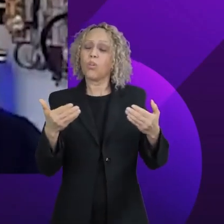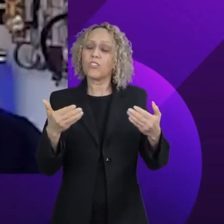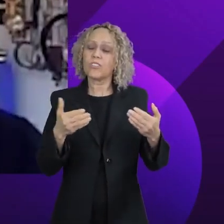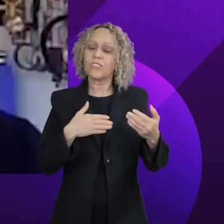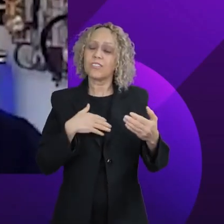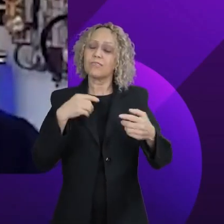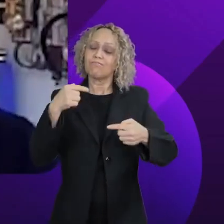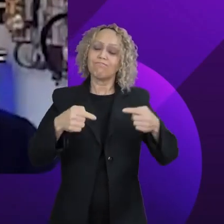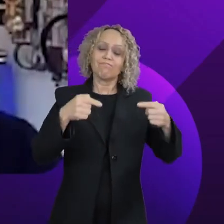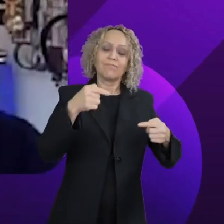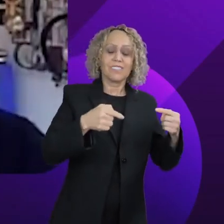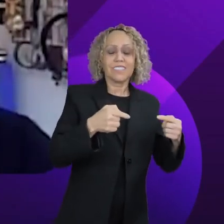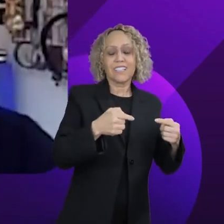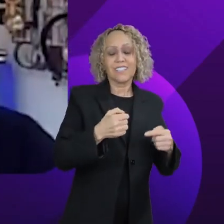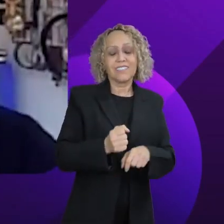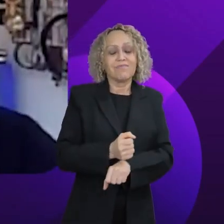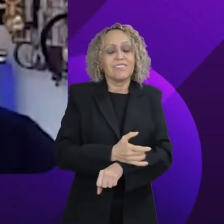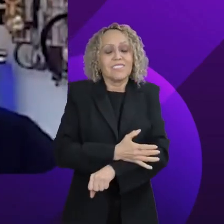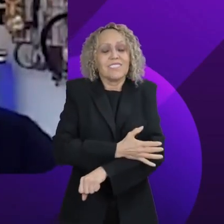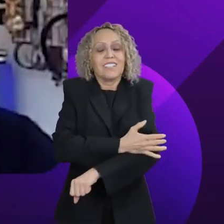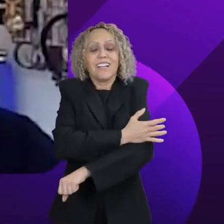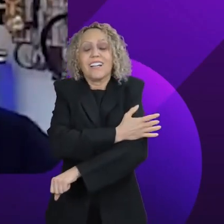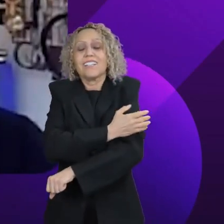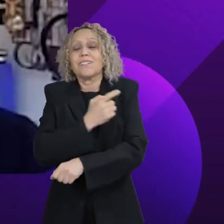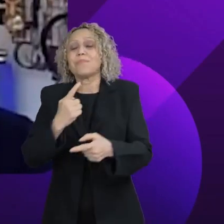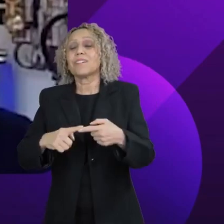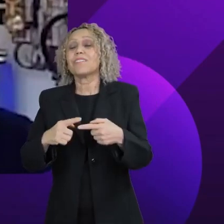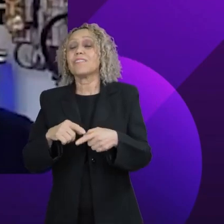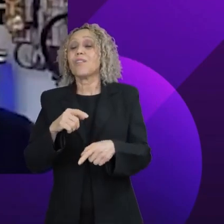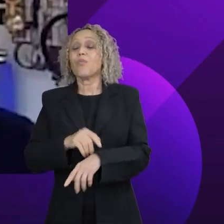de Nelson Mandela.